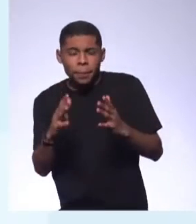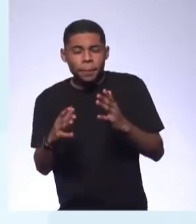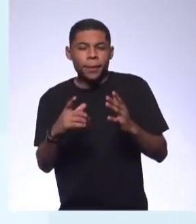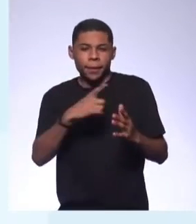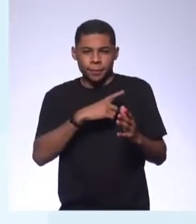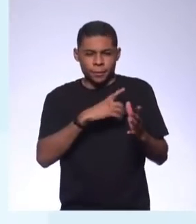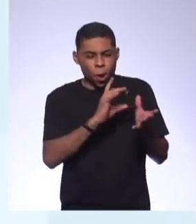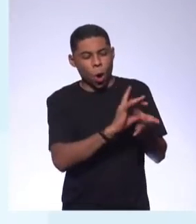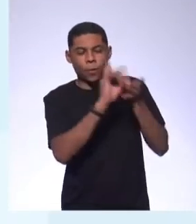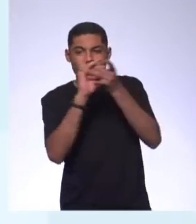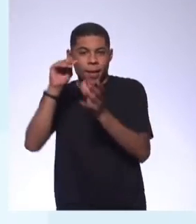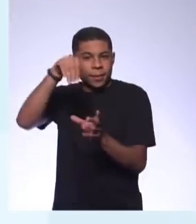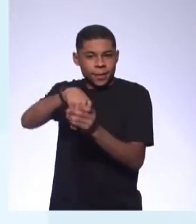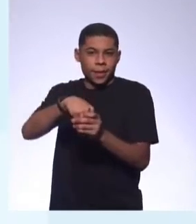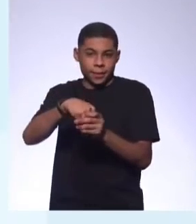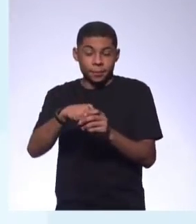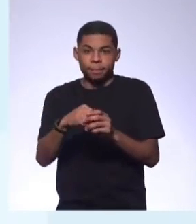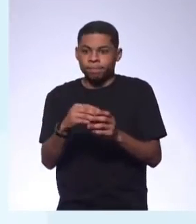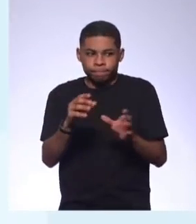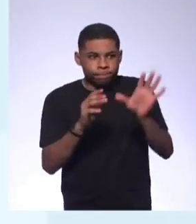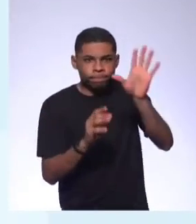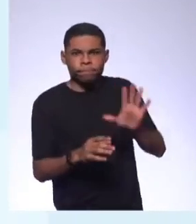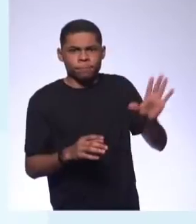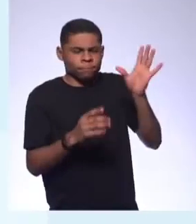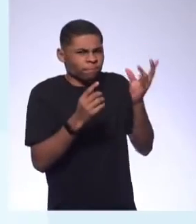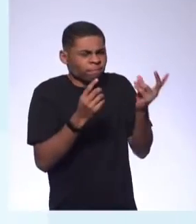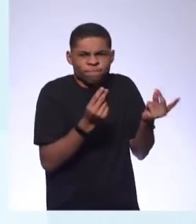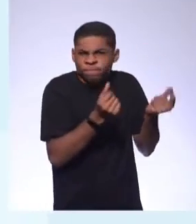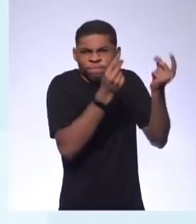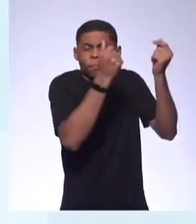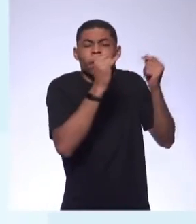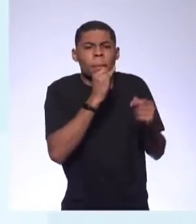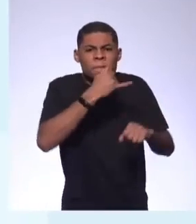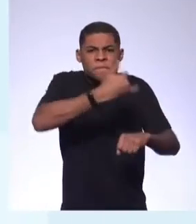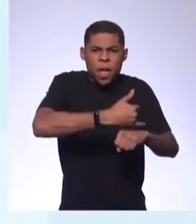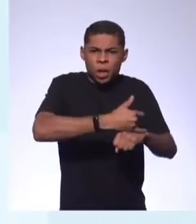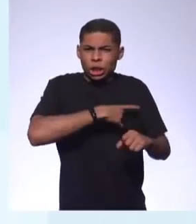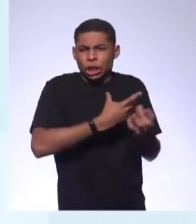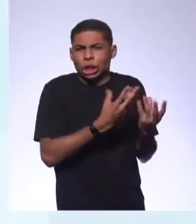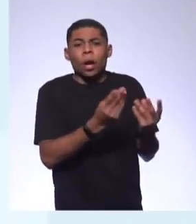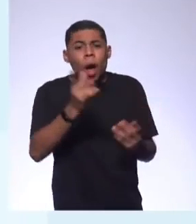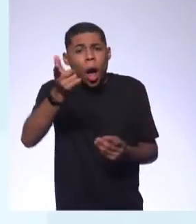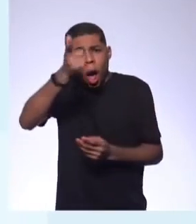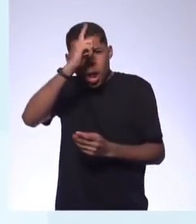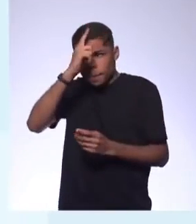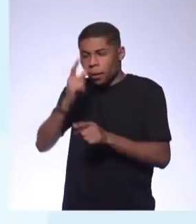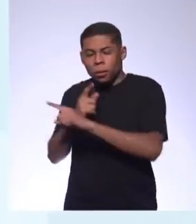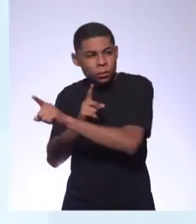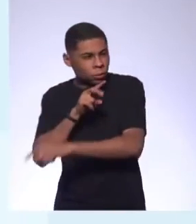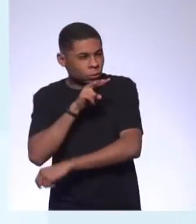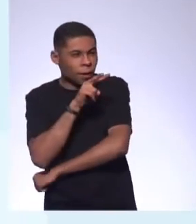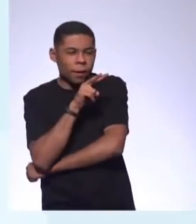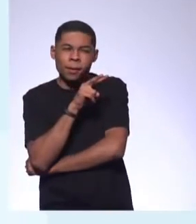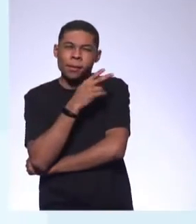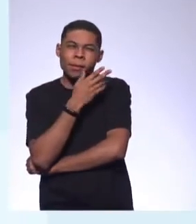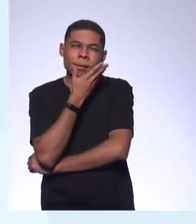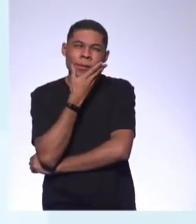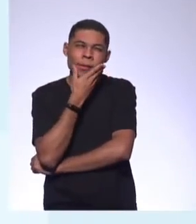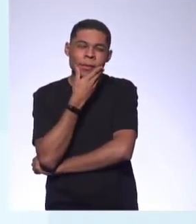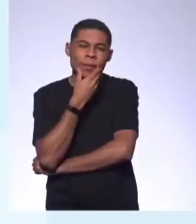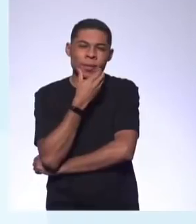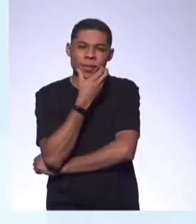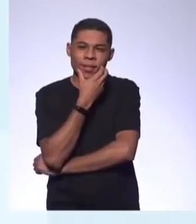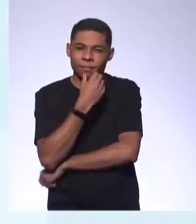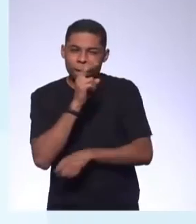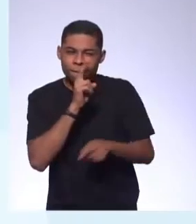desse contexto. Uma região rica em ferro, que a Alemanha estava de olho, porque era um território